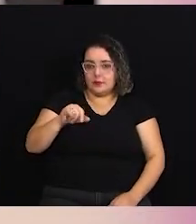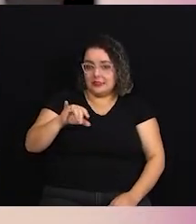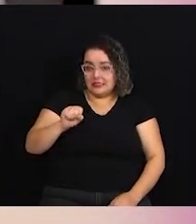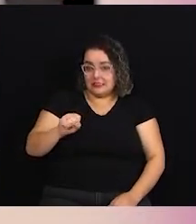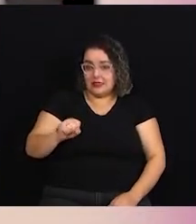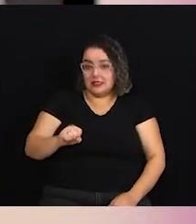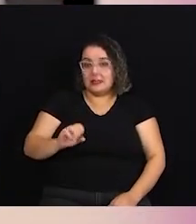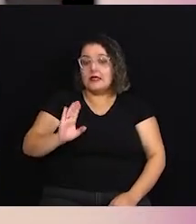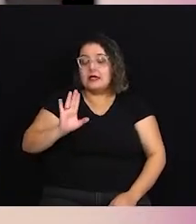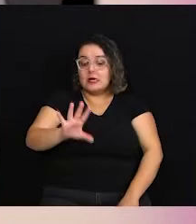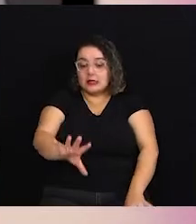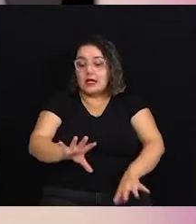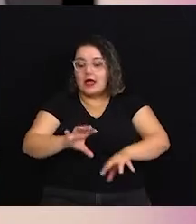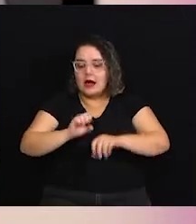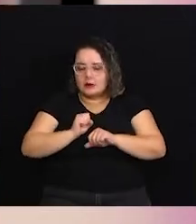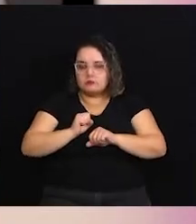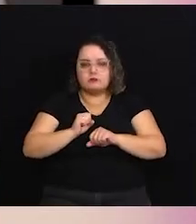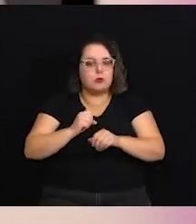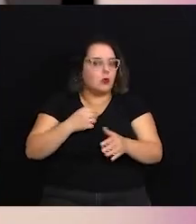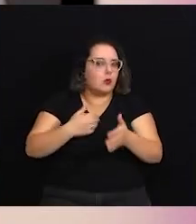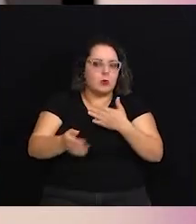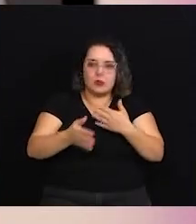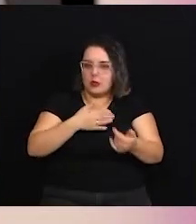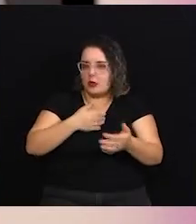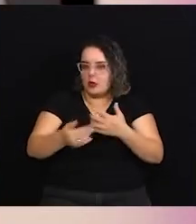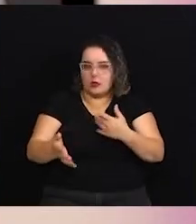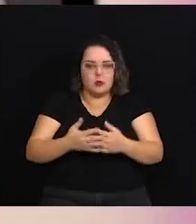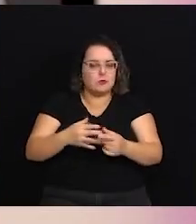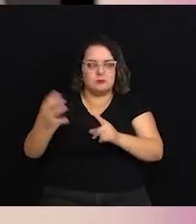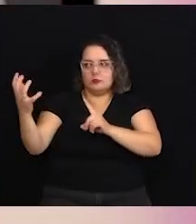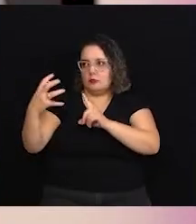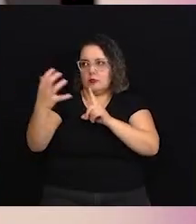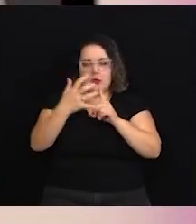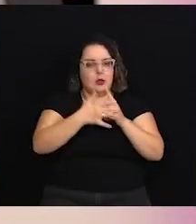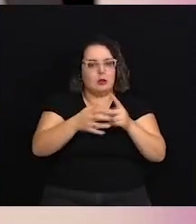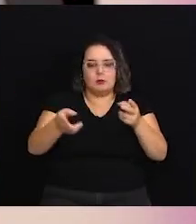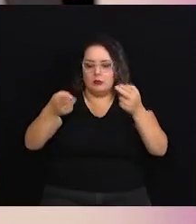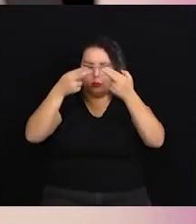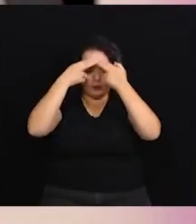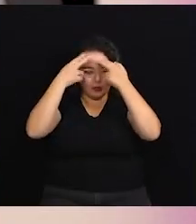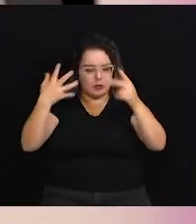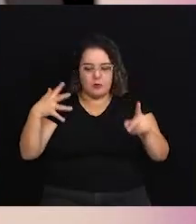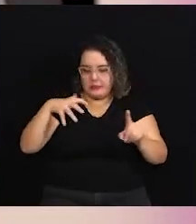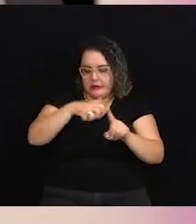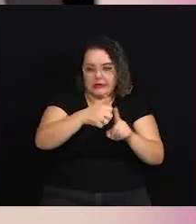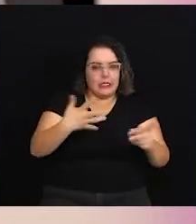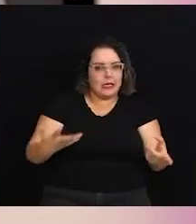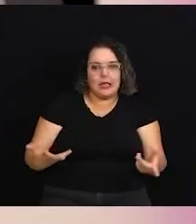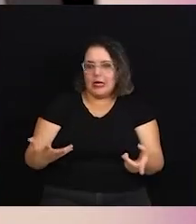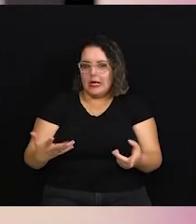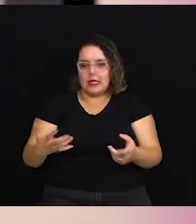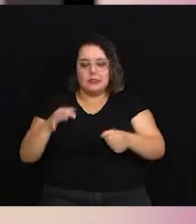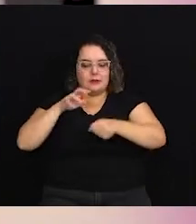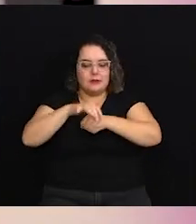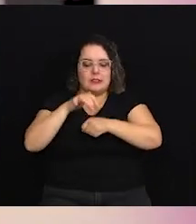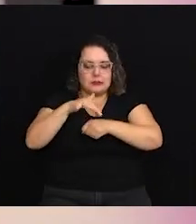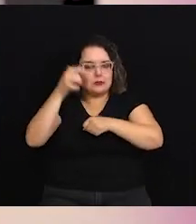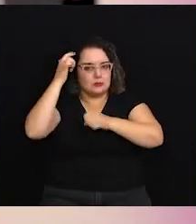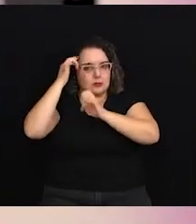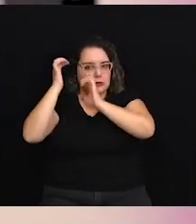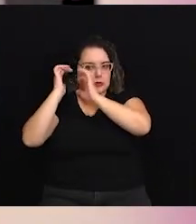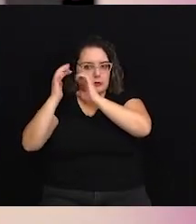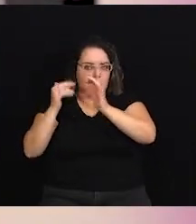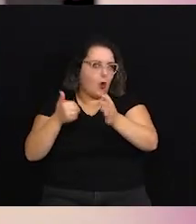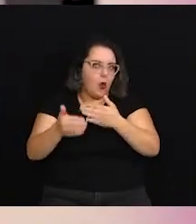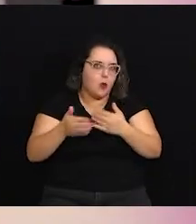acontece você por meio de alguma coisa ambiental né trauma alguma coisa assim infecção cerebral